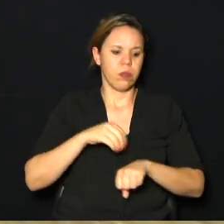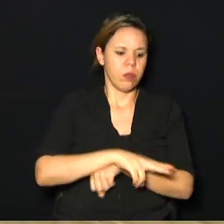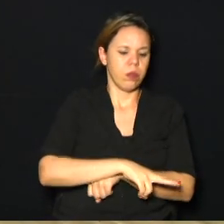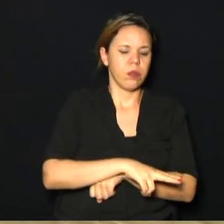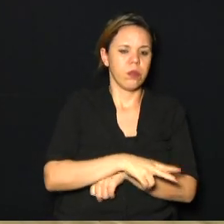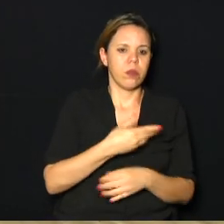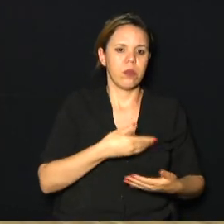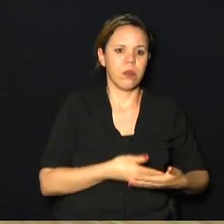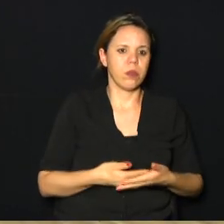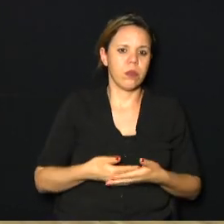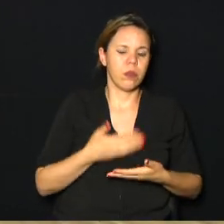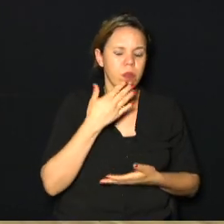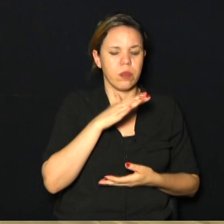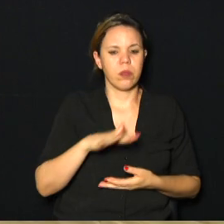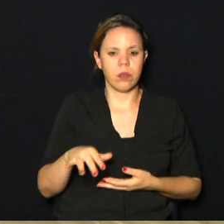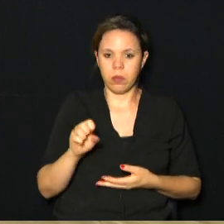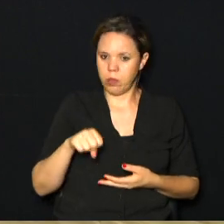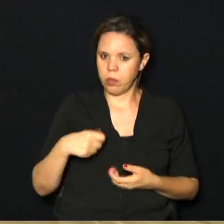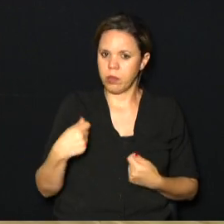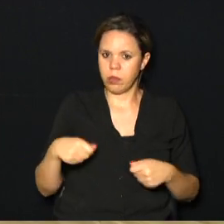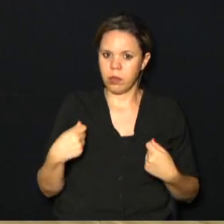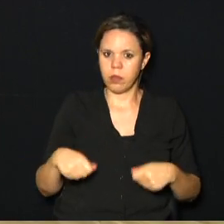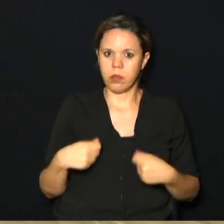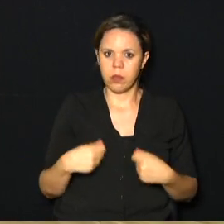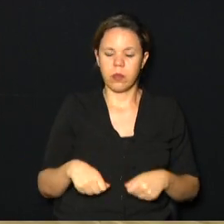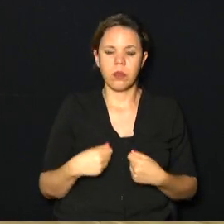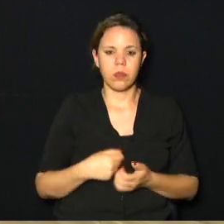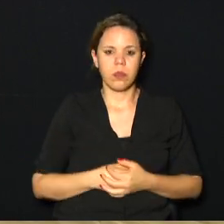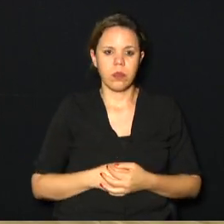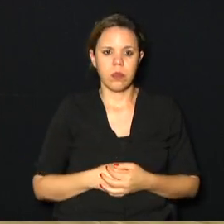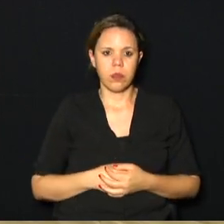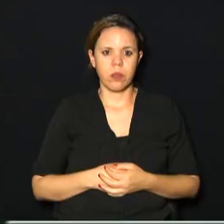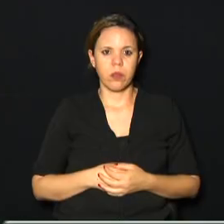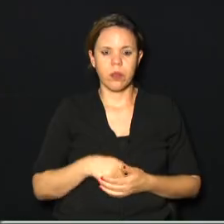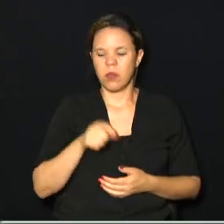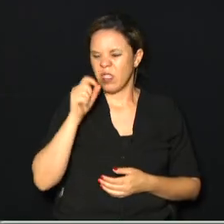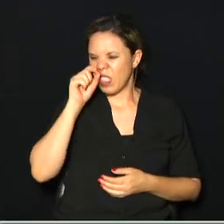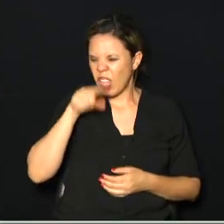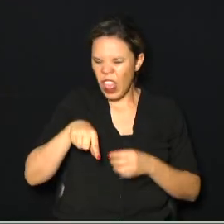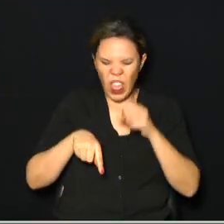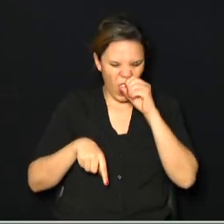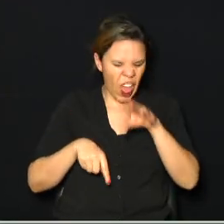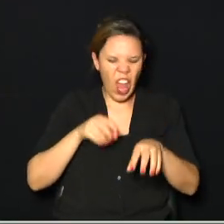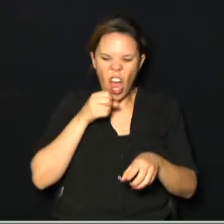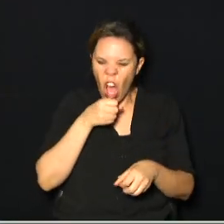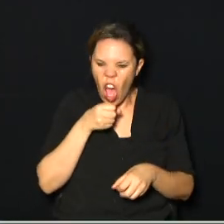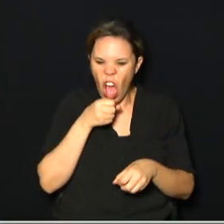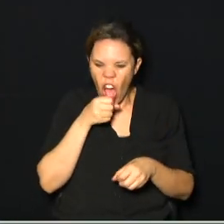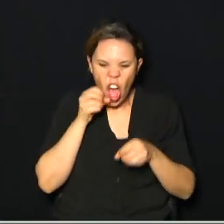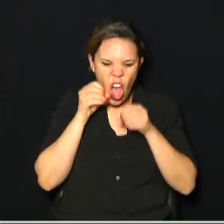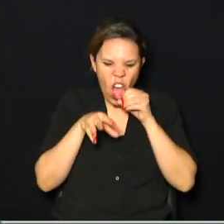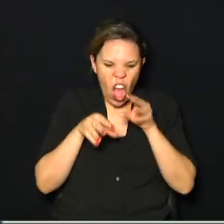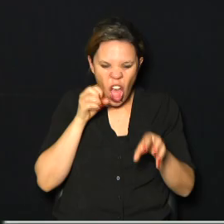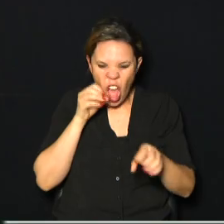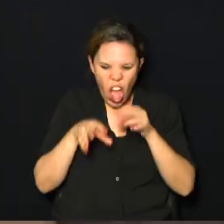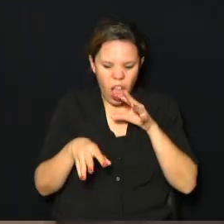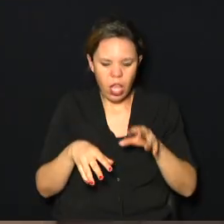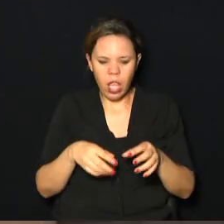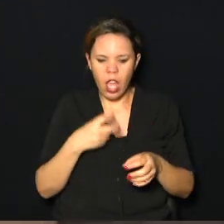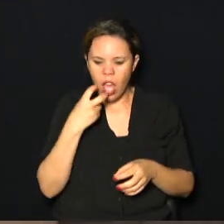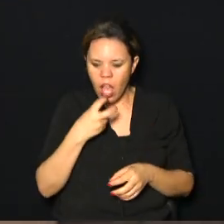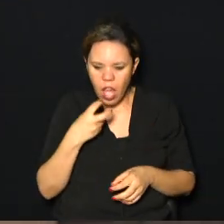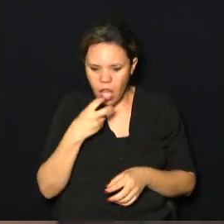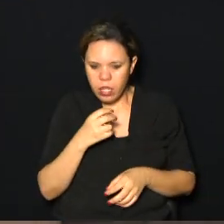ou o bebê? Sim, precisa, né? Porque a contaminação é por gotículas, né? Pela tosse, pela fala, né?